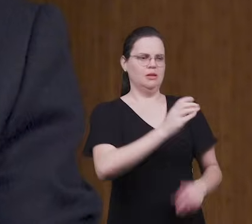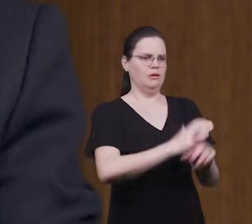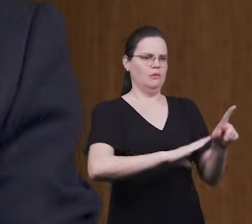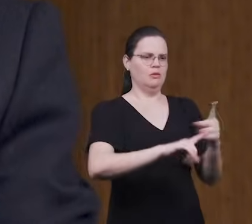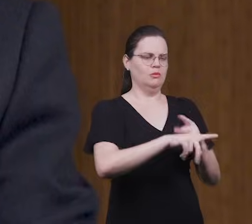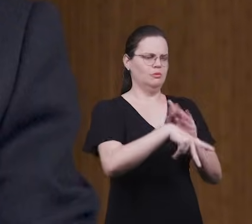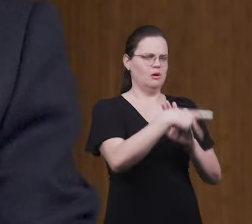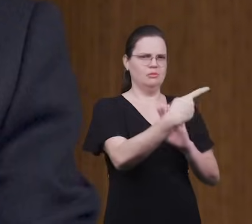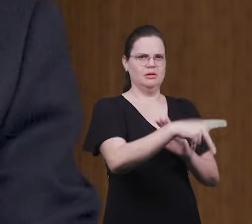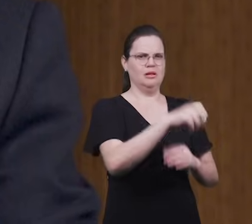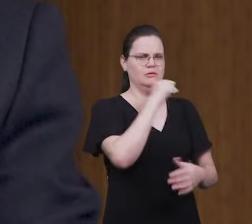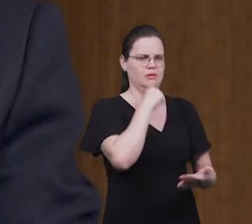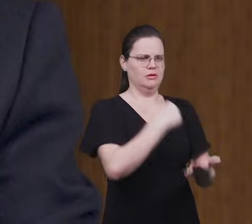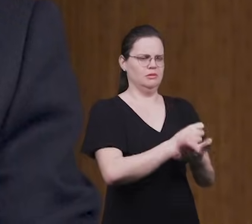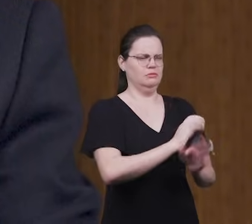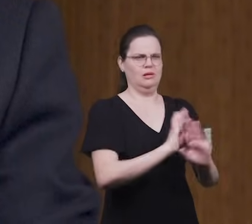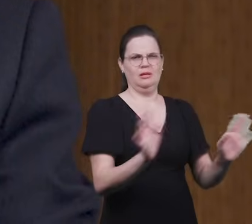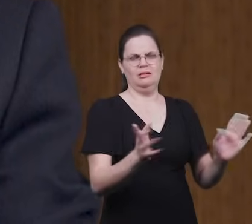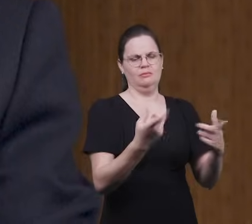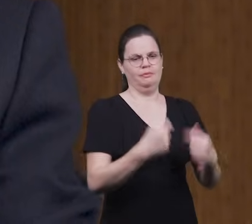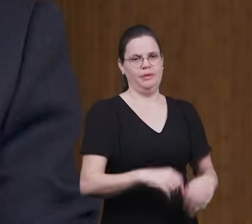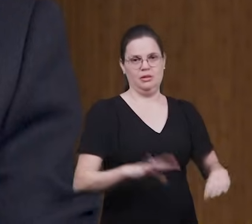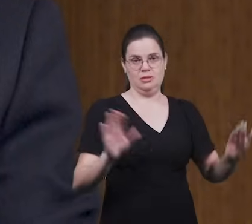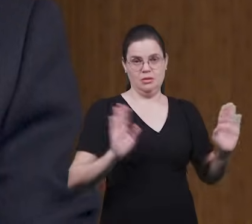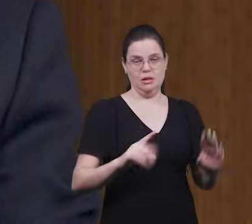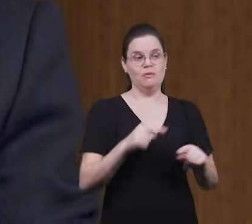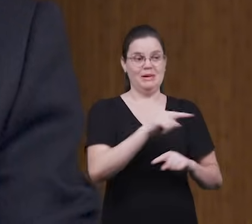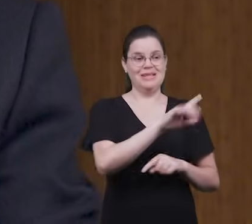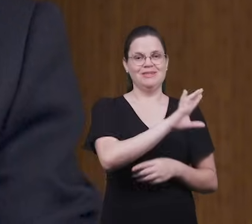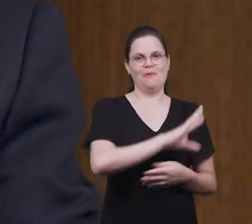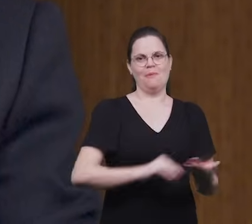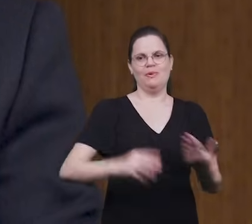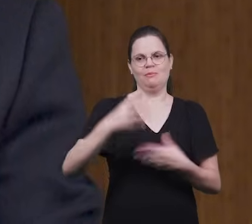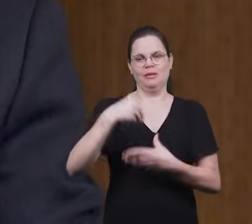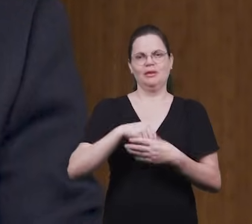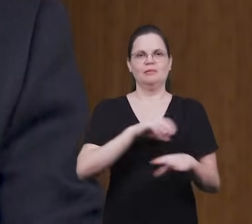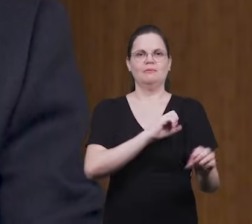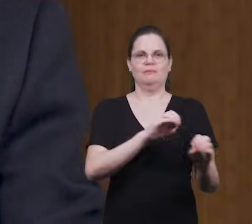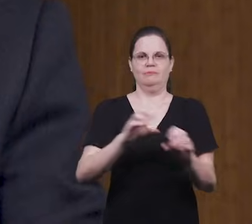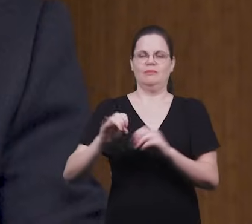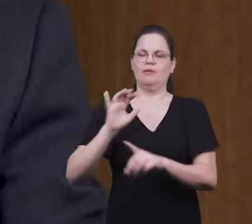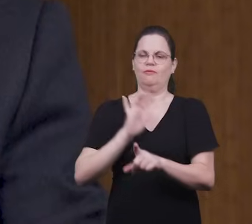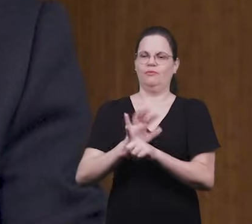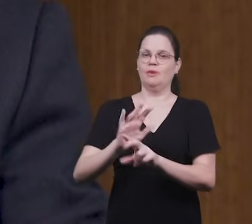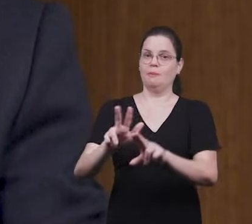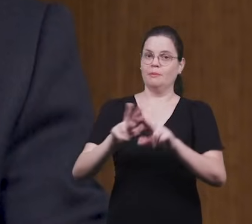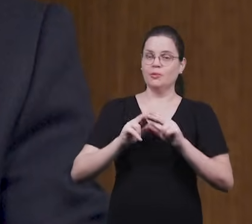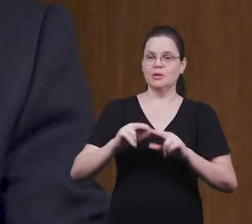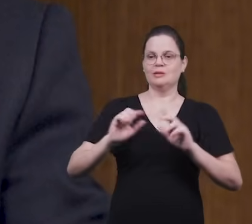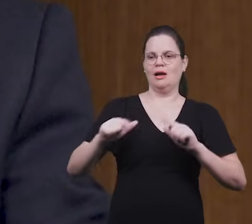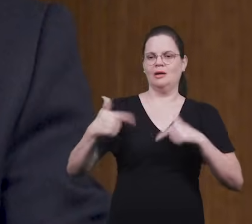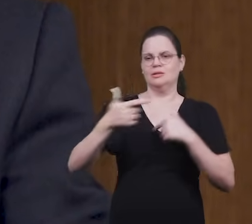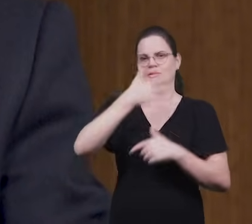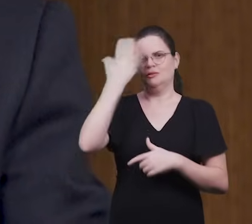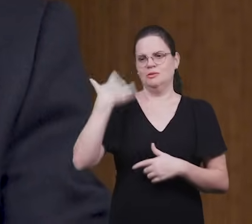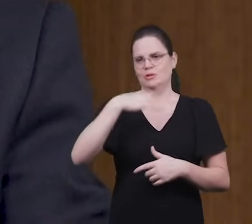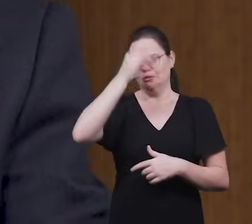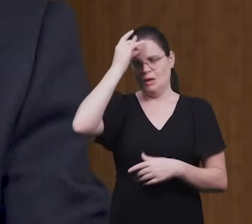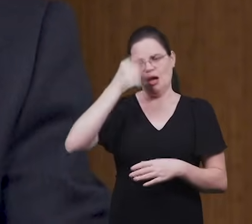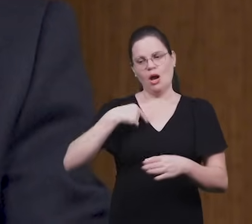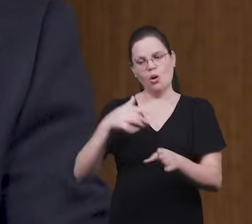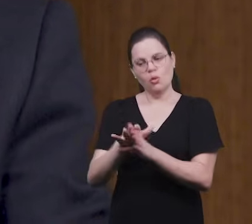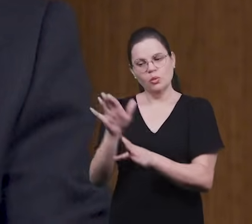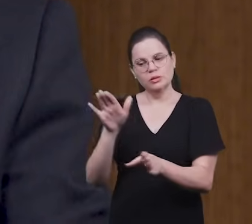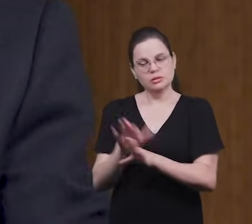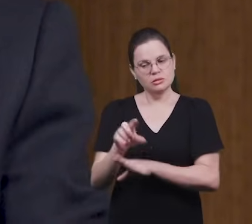na forma de símbolos e várias outras coisas. Por isso, nesse período ali, o Senhor enviou a operação do Espírito de